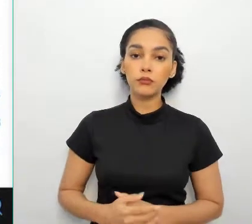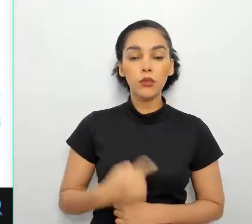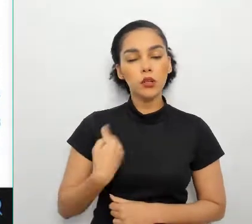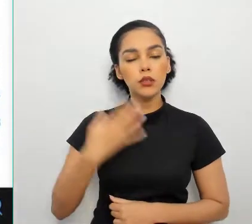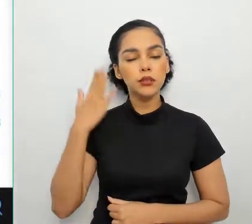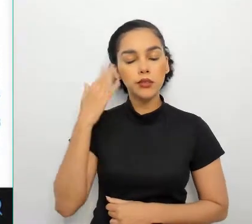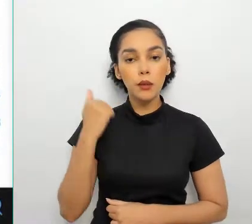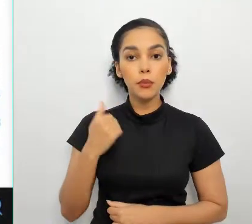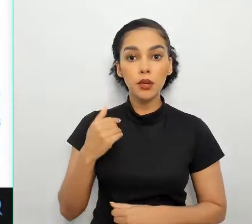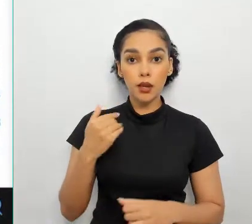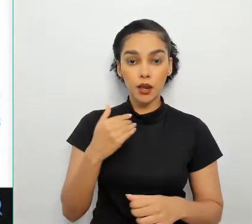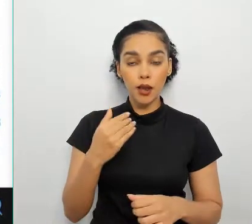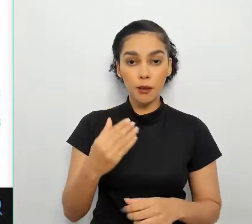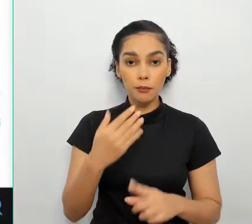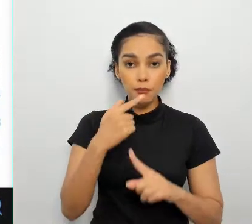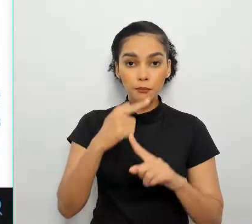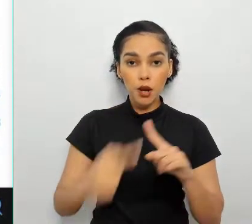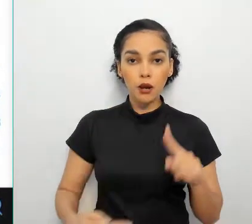carbono 14 é de